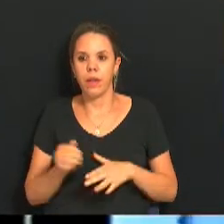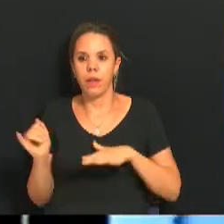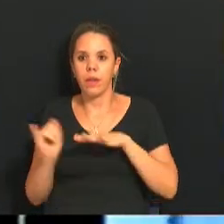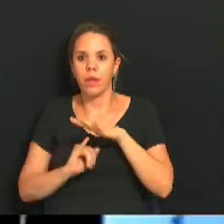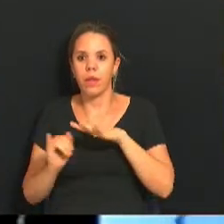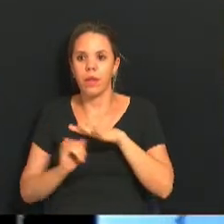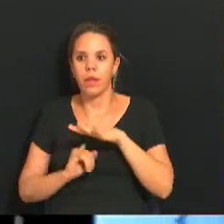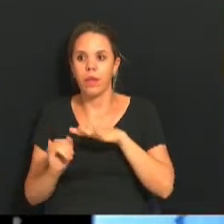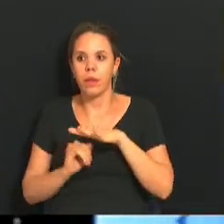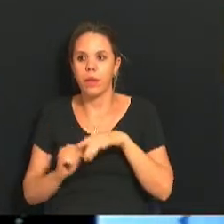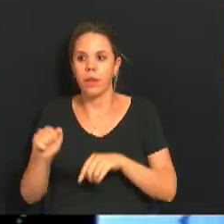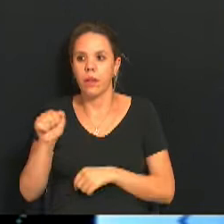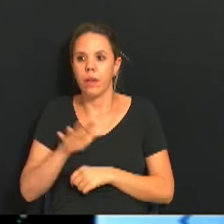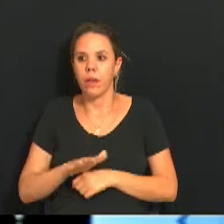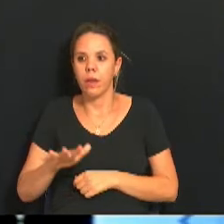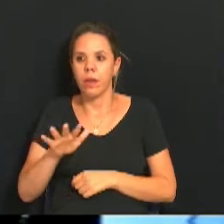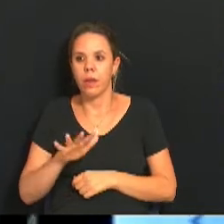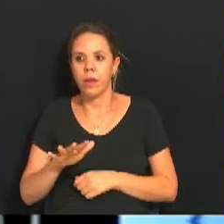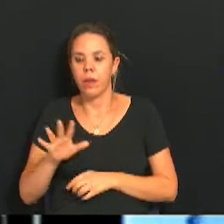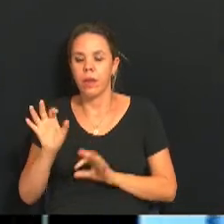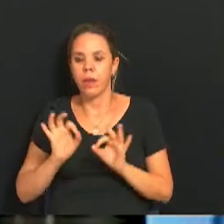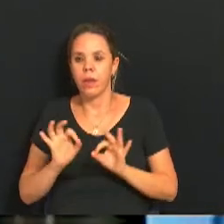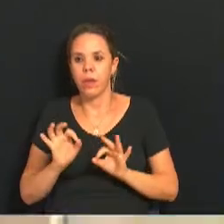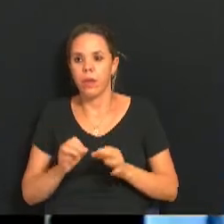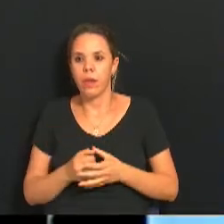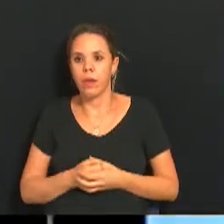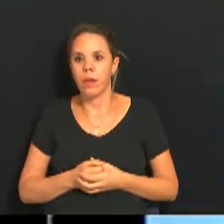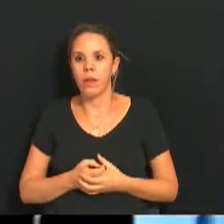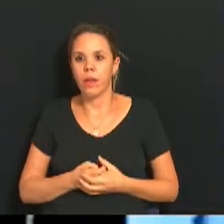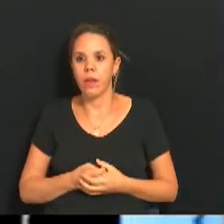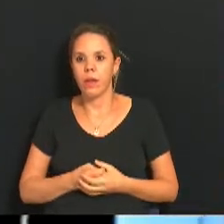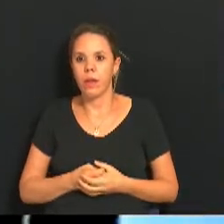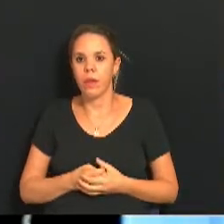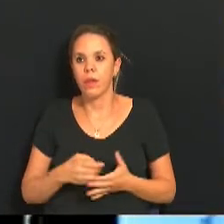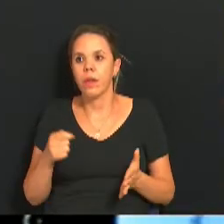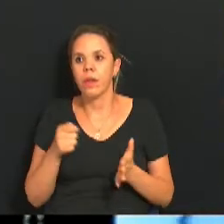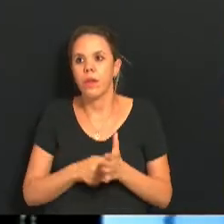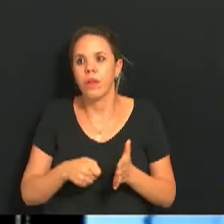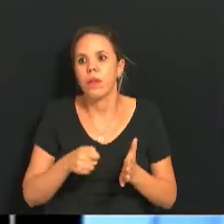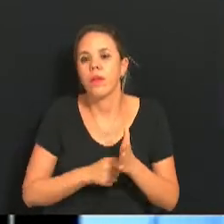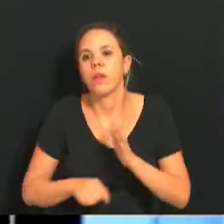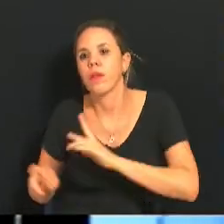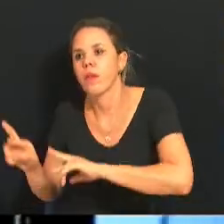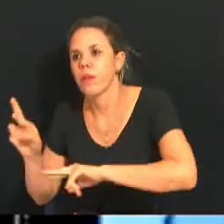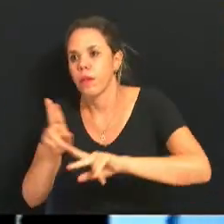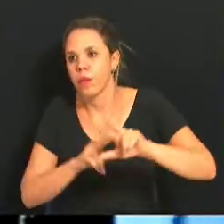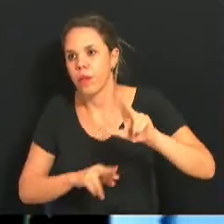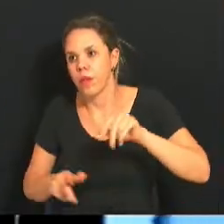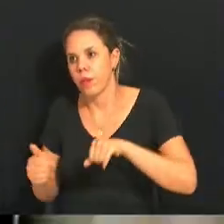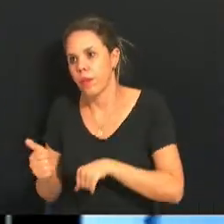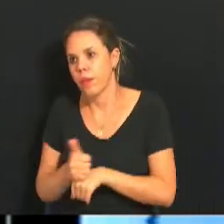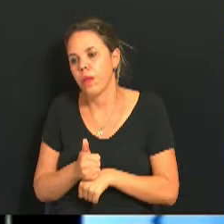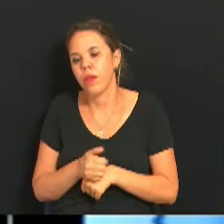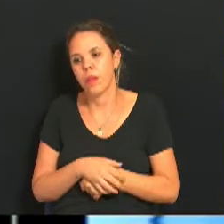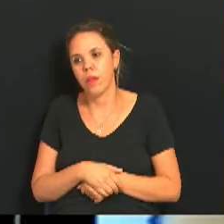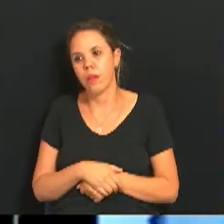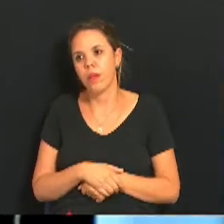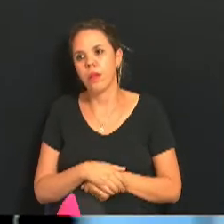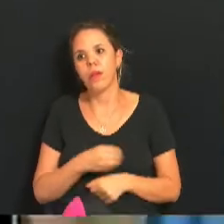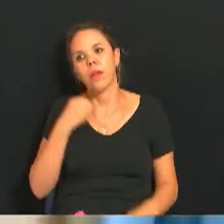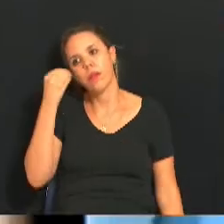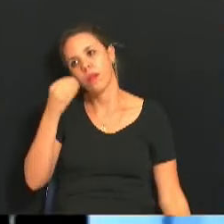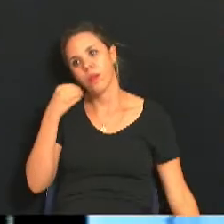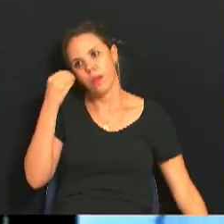da sociedade civil organizada e me irritam nas diferentes áreas do conhecimento